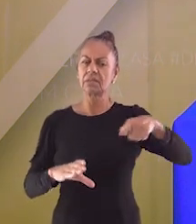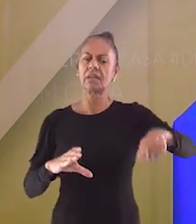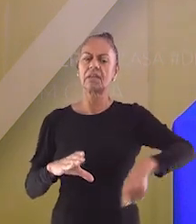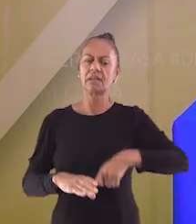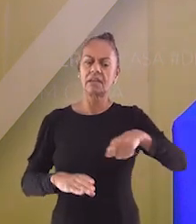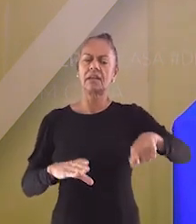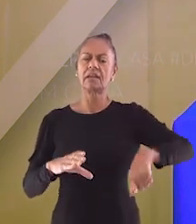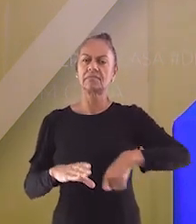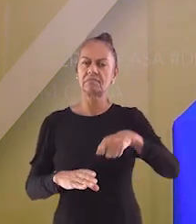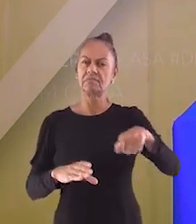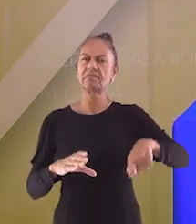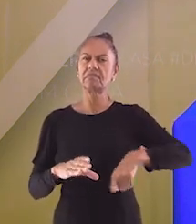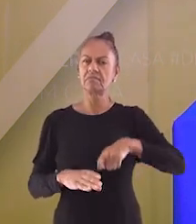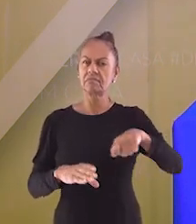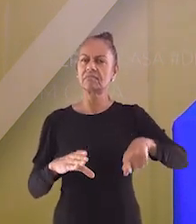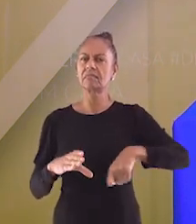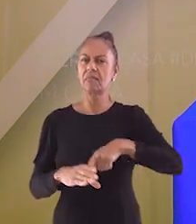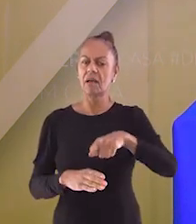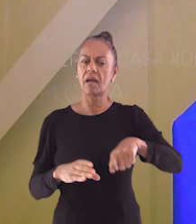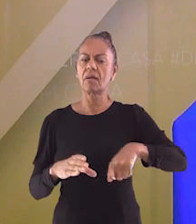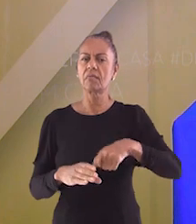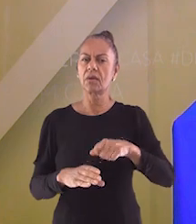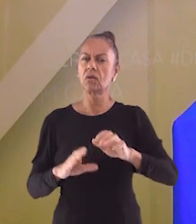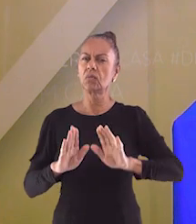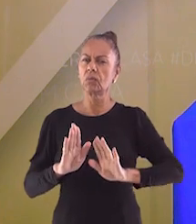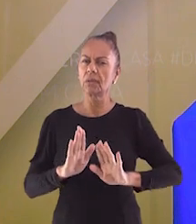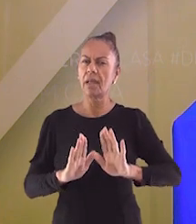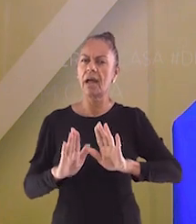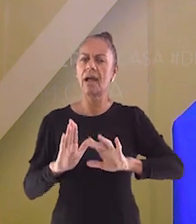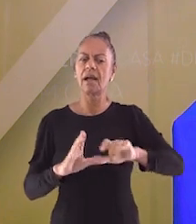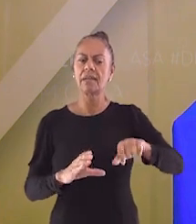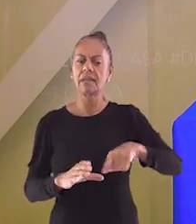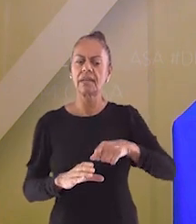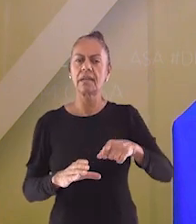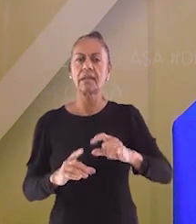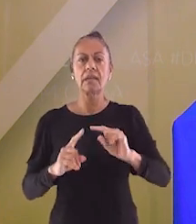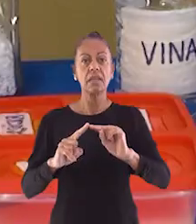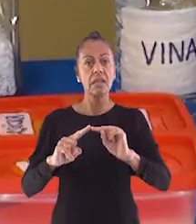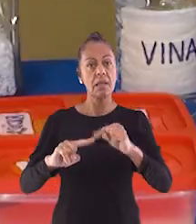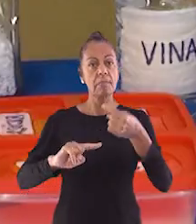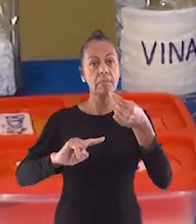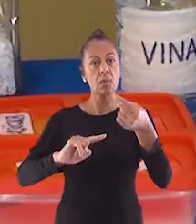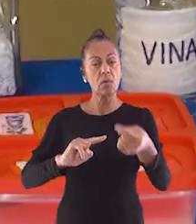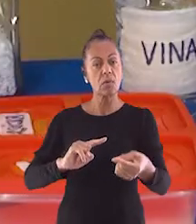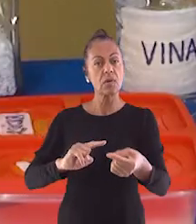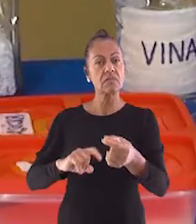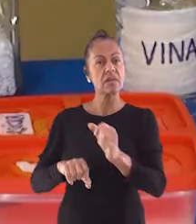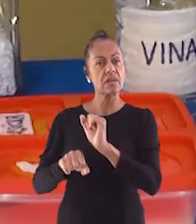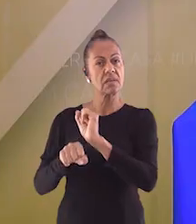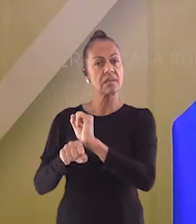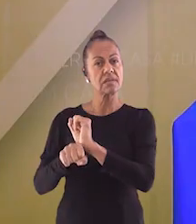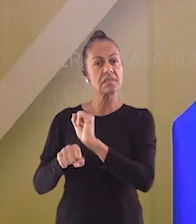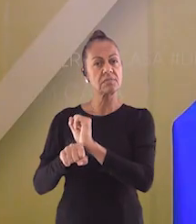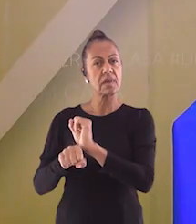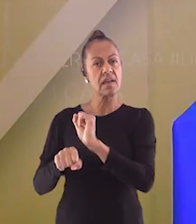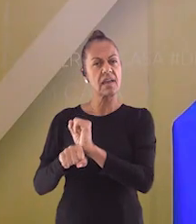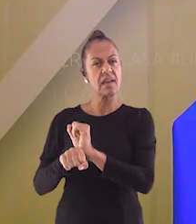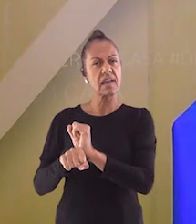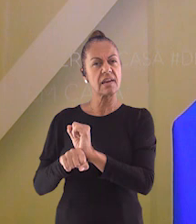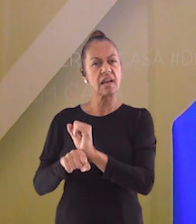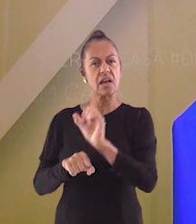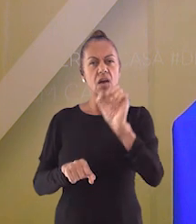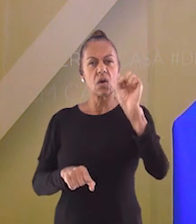mexer bastante Tem tempo. que mexer bastante, misturar Porque com muito cuidado, né? ela vai descansar por quanto tempo?